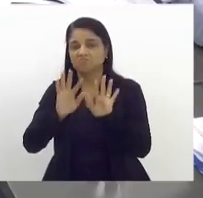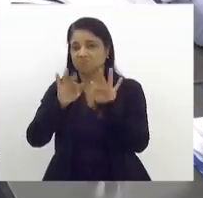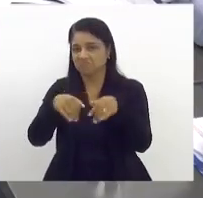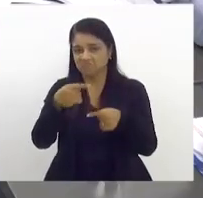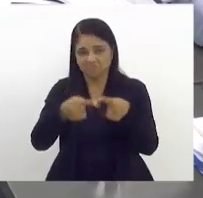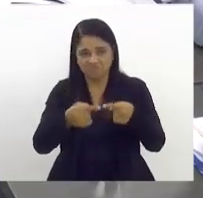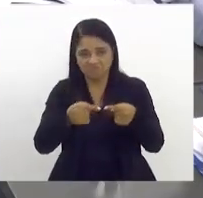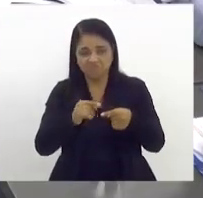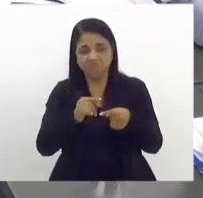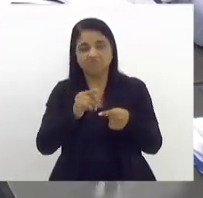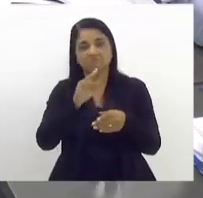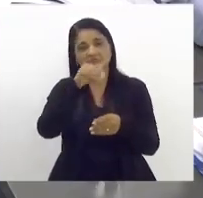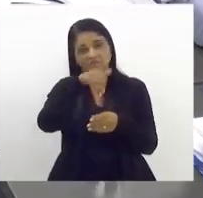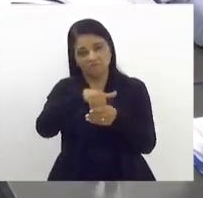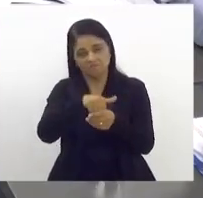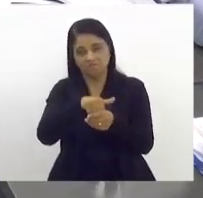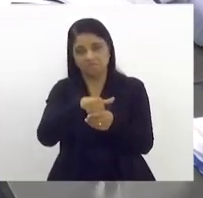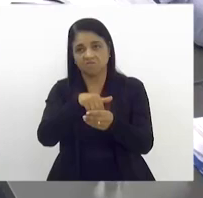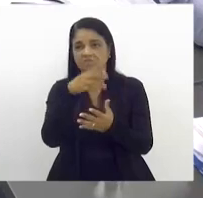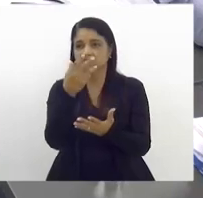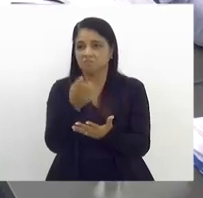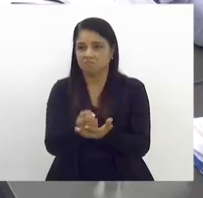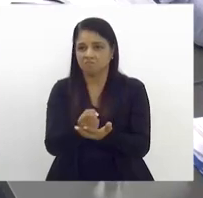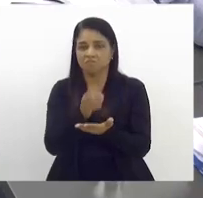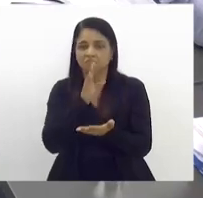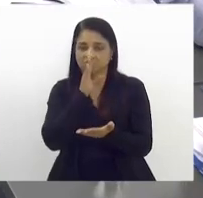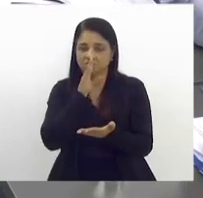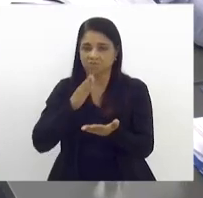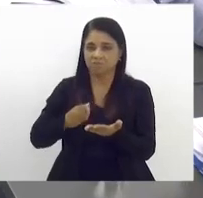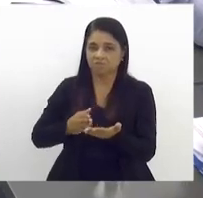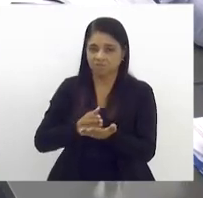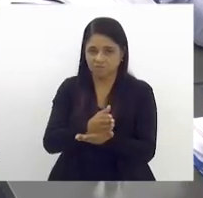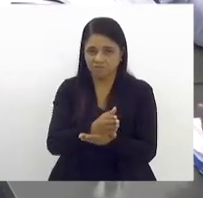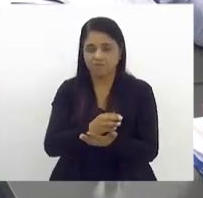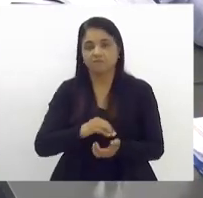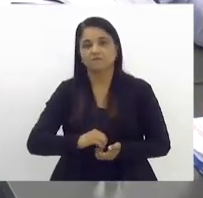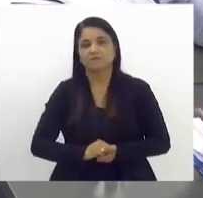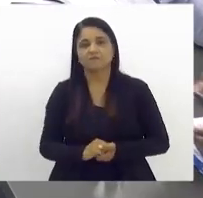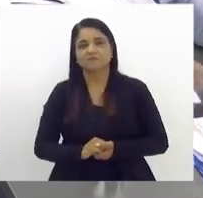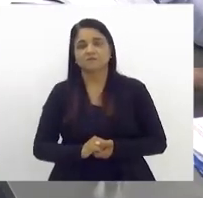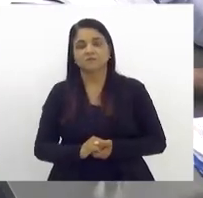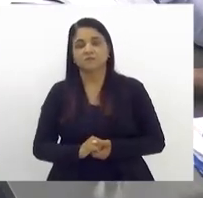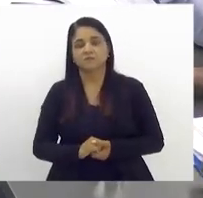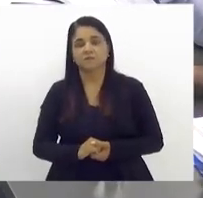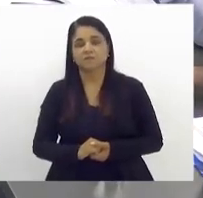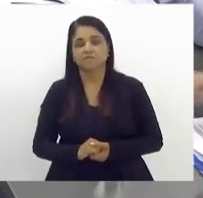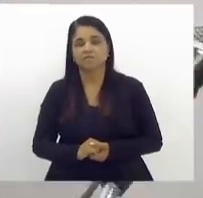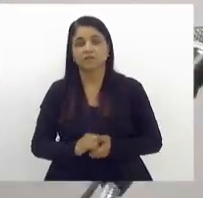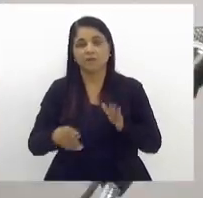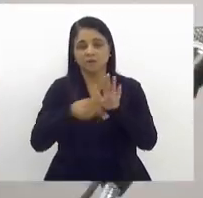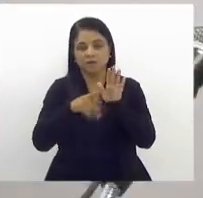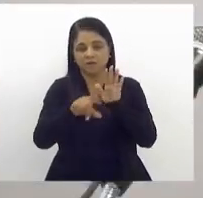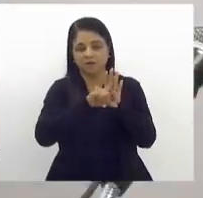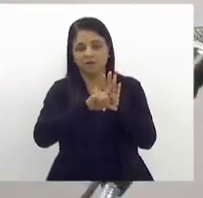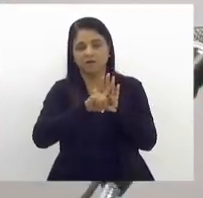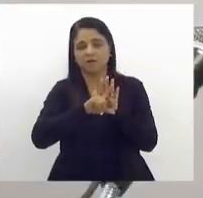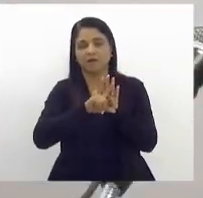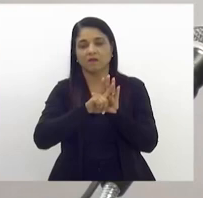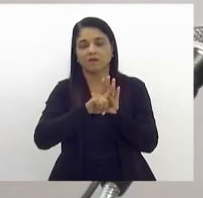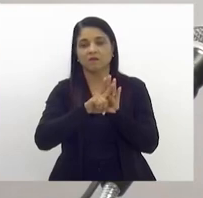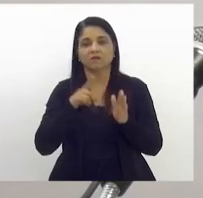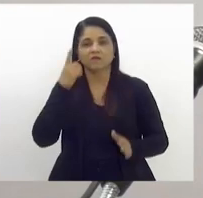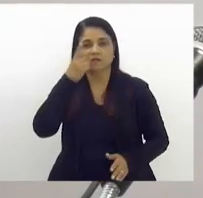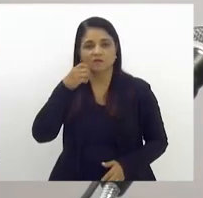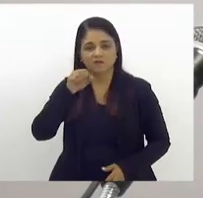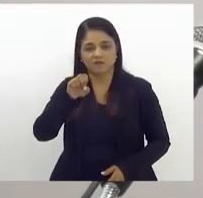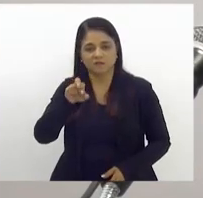discutir, encerrada a discussão, em votação, senhores que aprovam, permaneçam como estão, aprovado. Projetos de relatoria do deputado doutor Serginho,